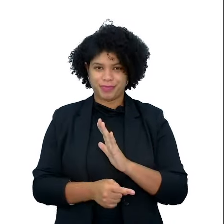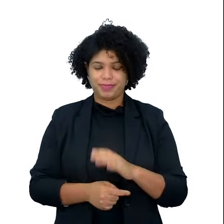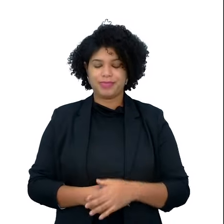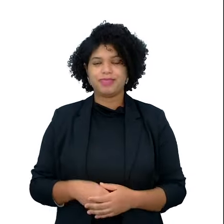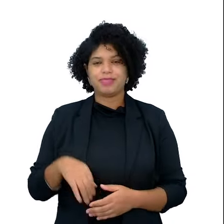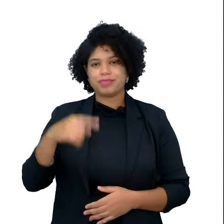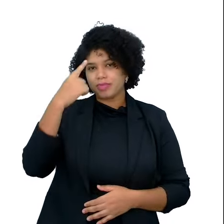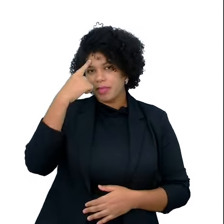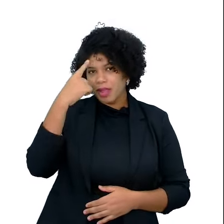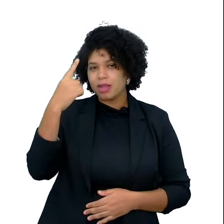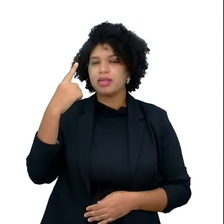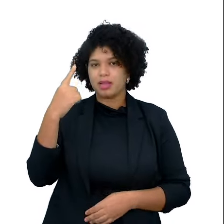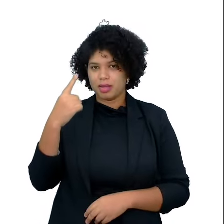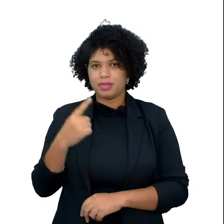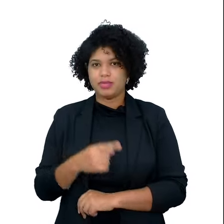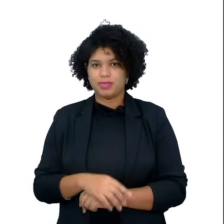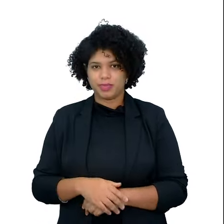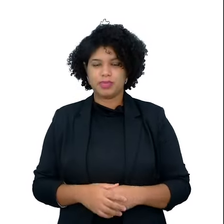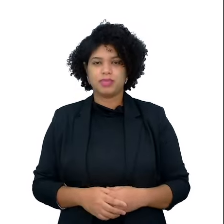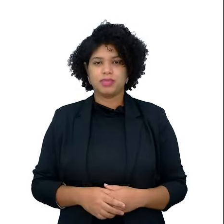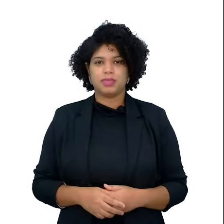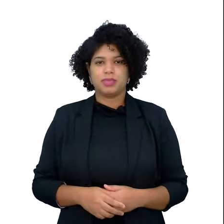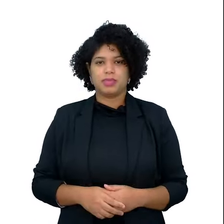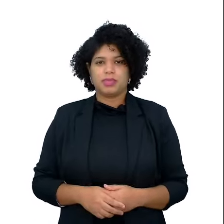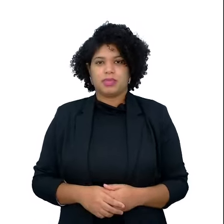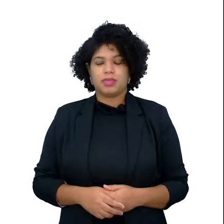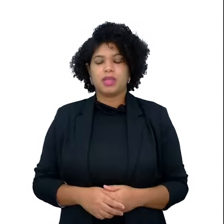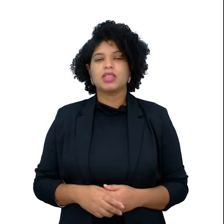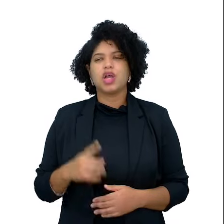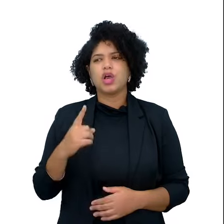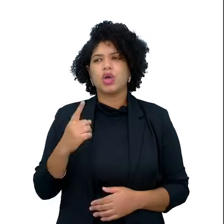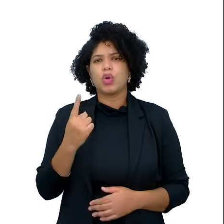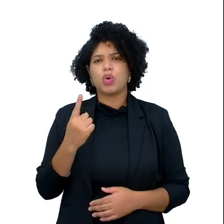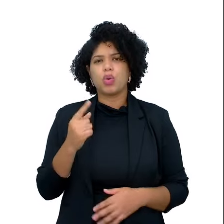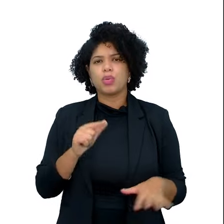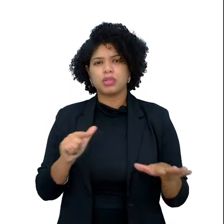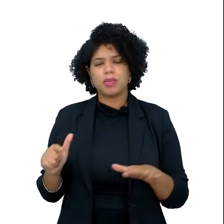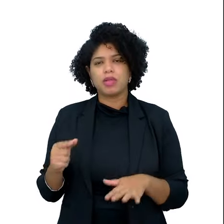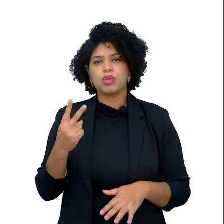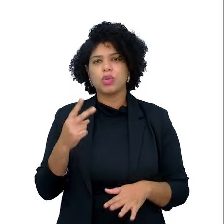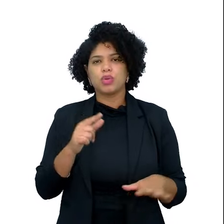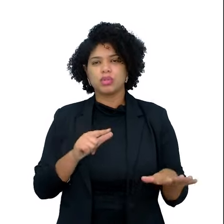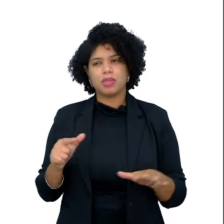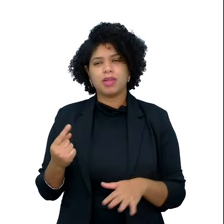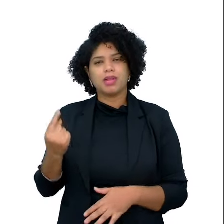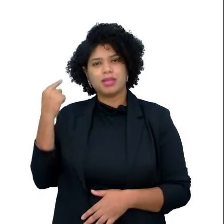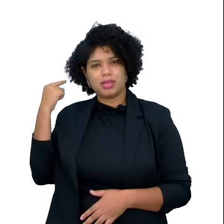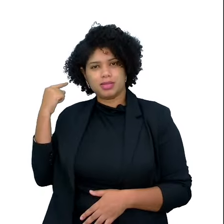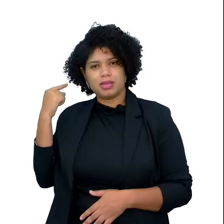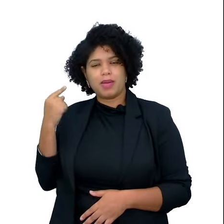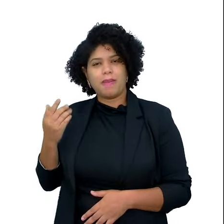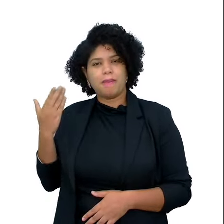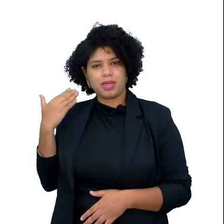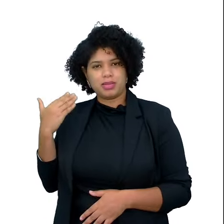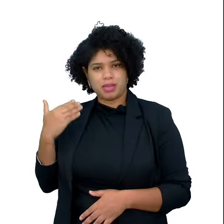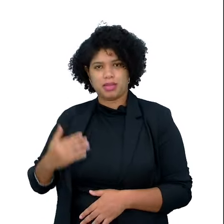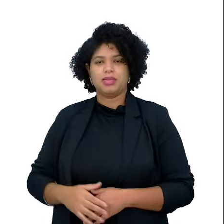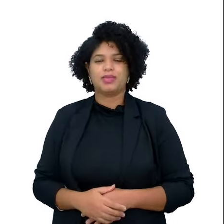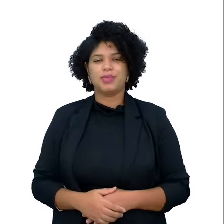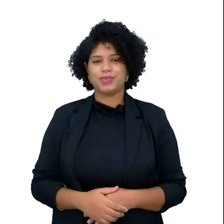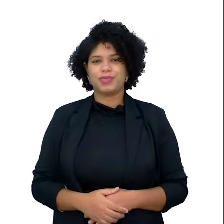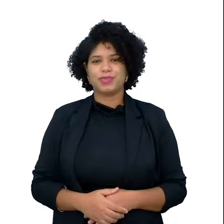ideia, A gente estava aí até 1-2 semanas atrás pensando, na verdade, até semana passada, pensando